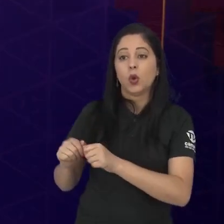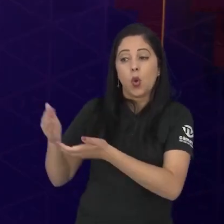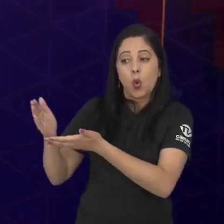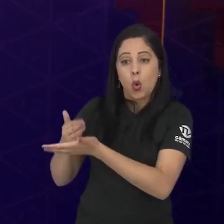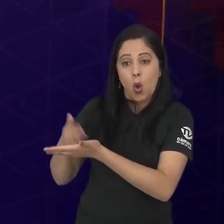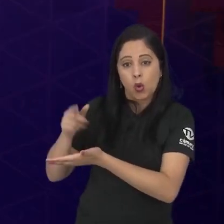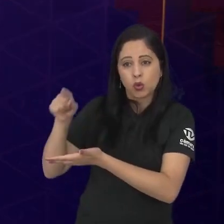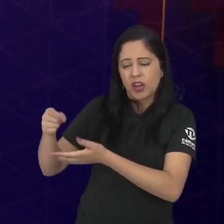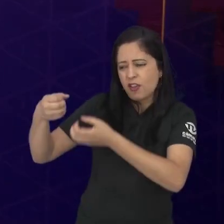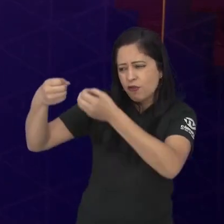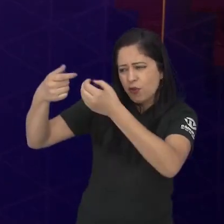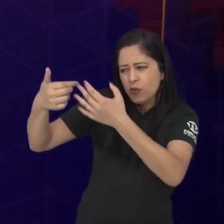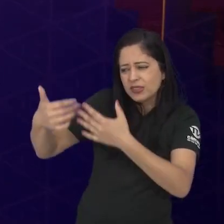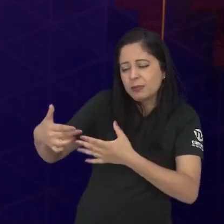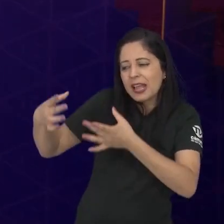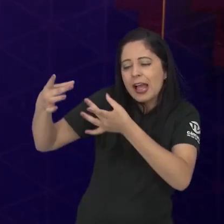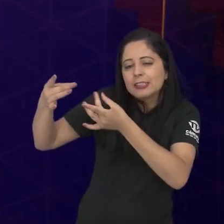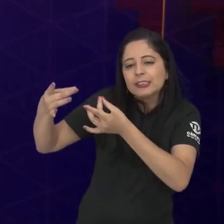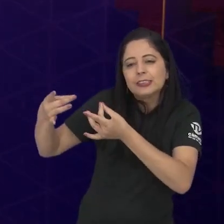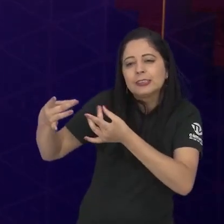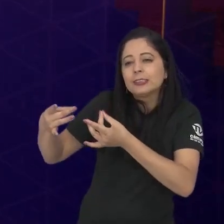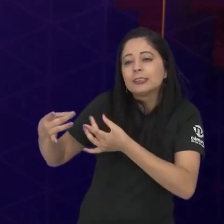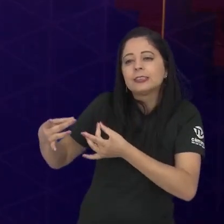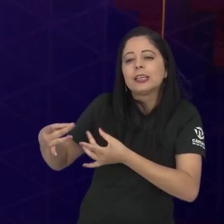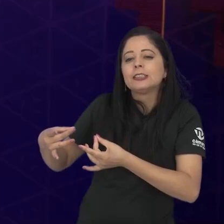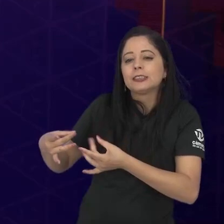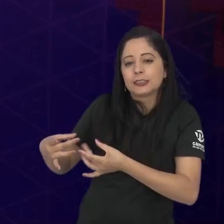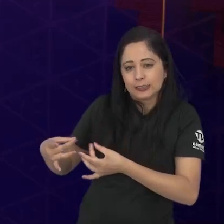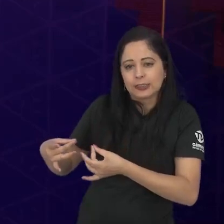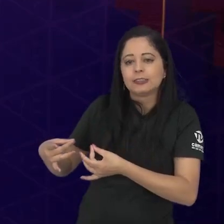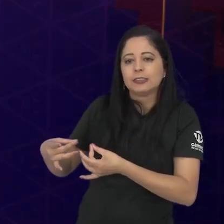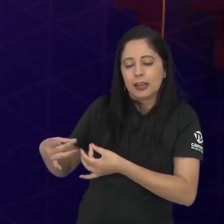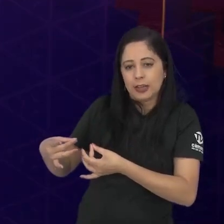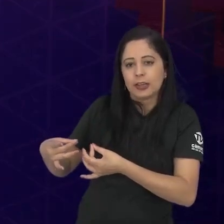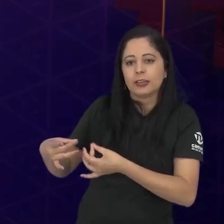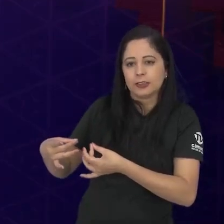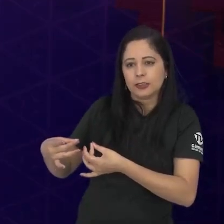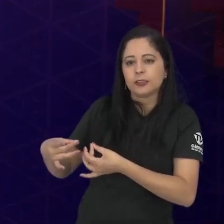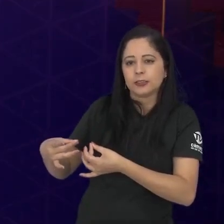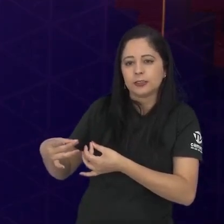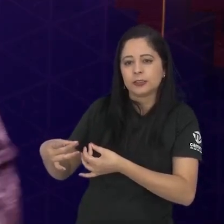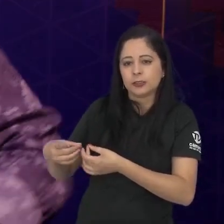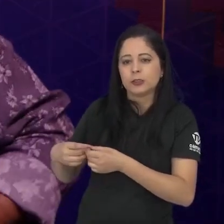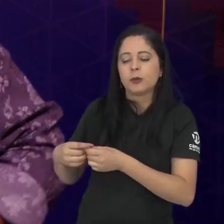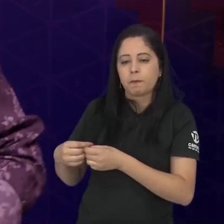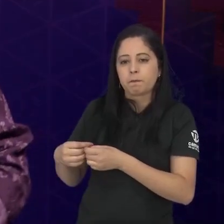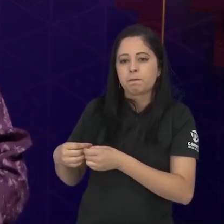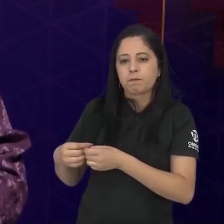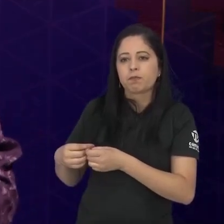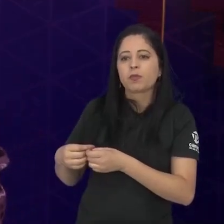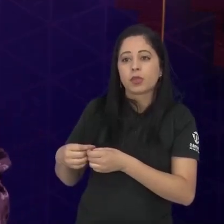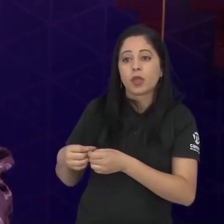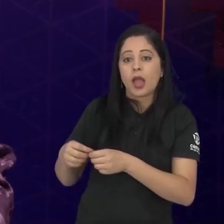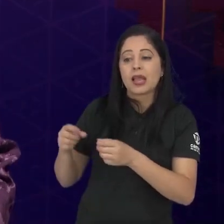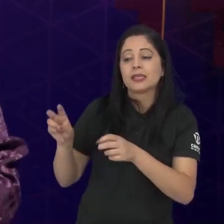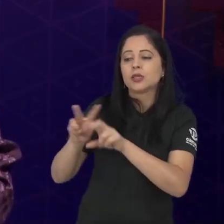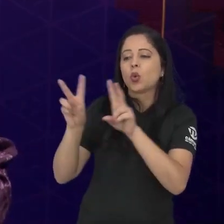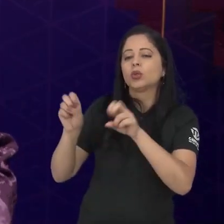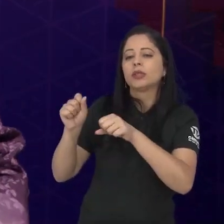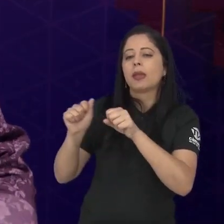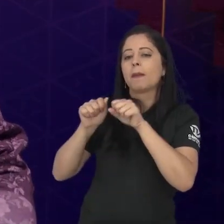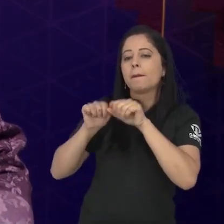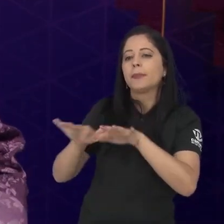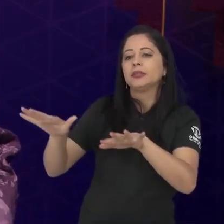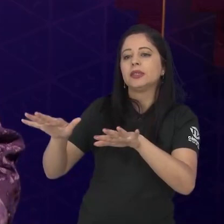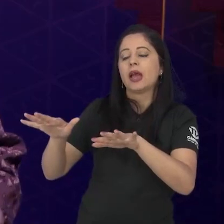No livro é o relato de um historiador da atualidade que estudou essa pandemia